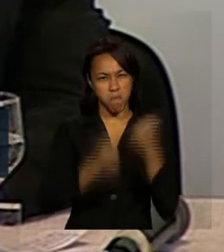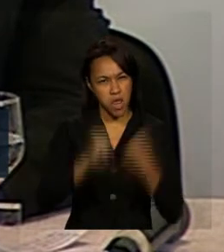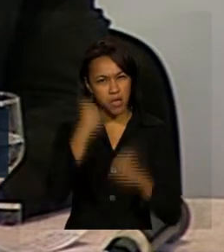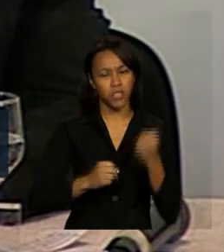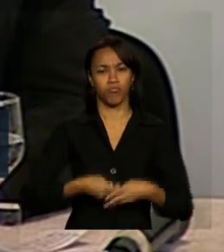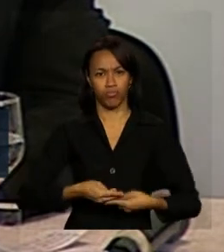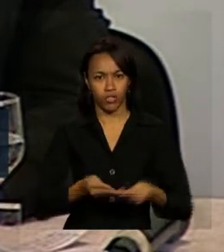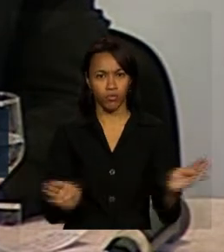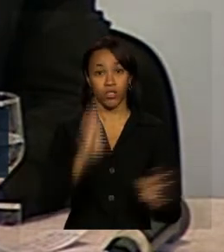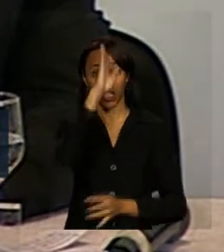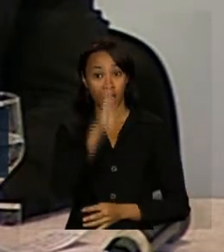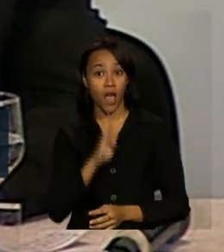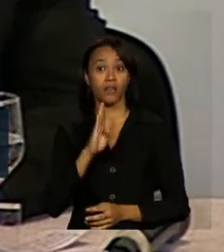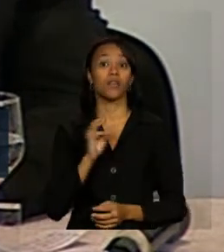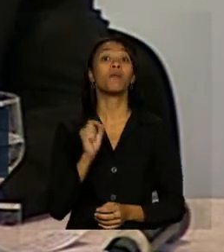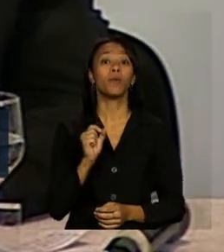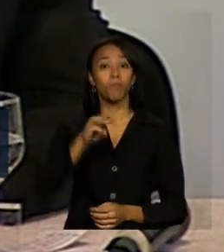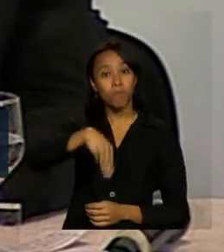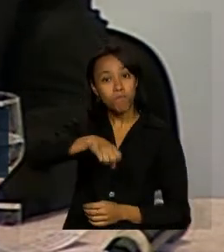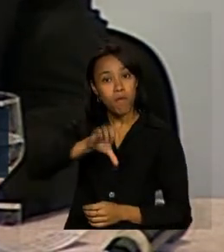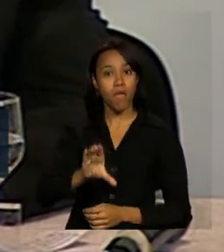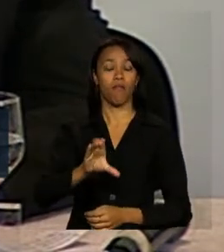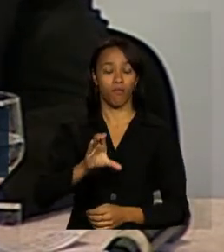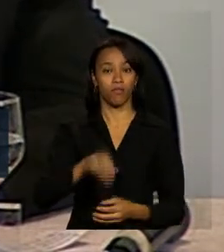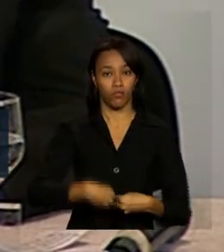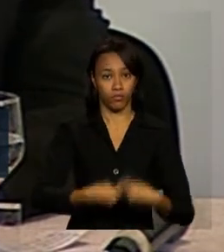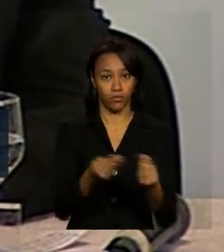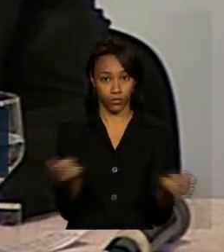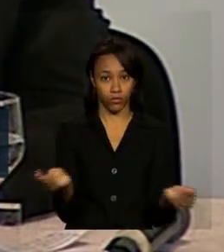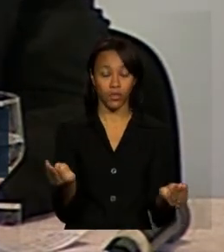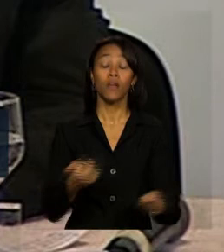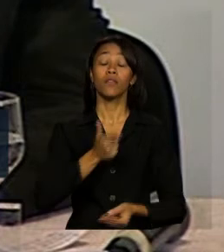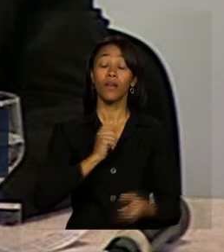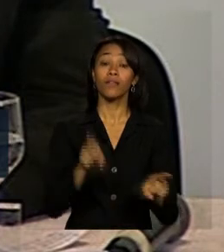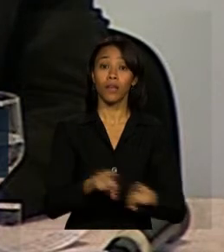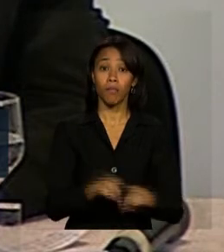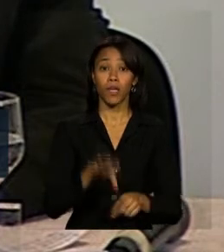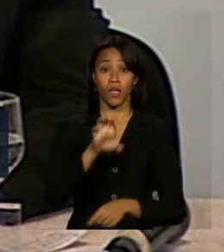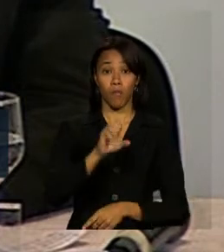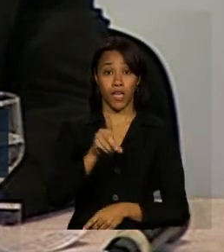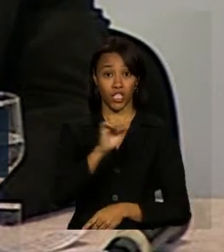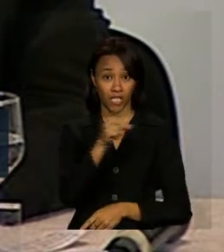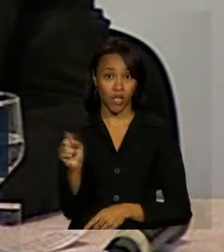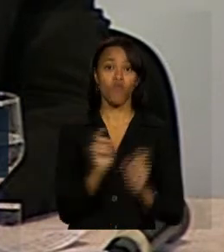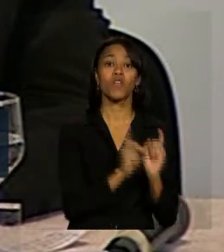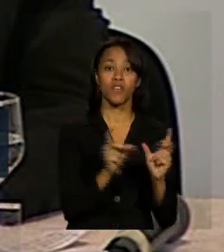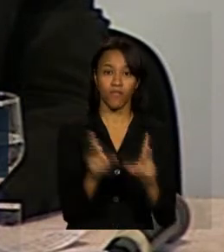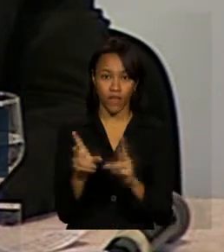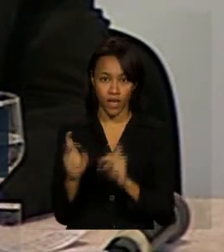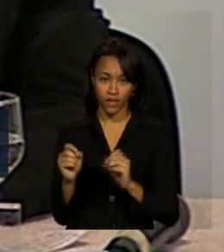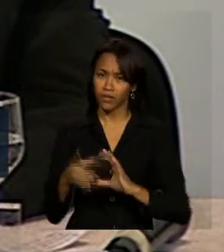distribuídas gratuitamente pelo Ministério da Educação. Existe também uma edição comercial que está disponível